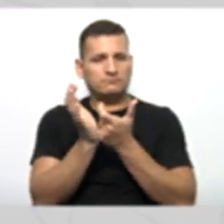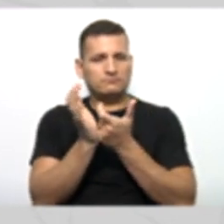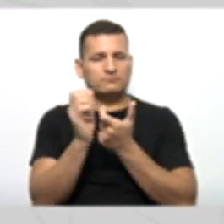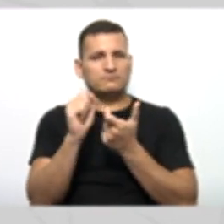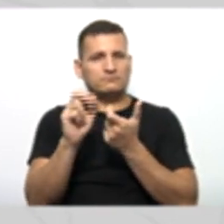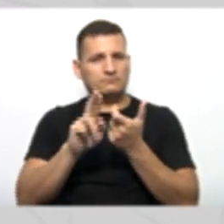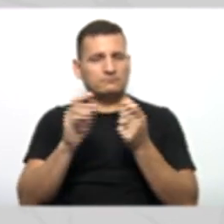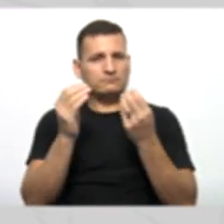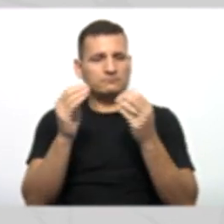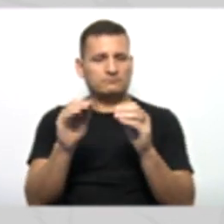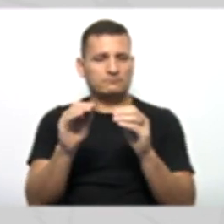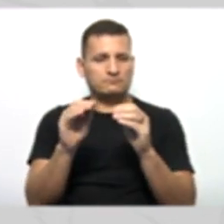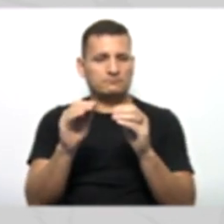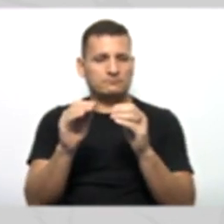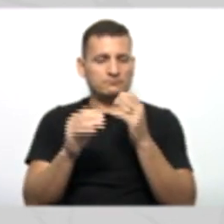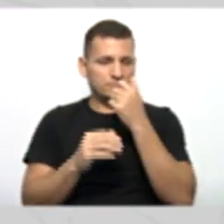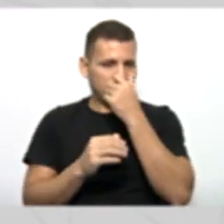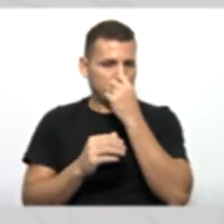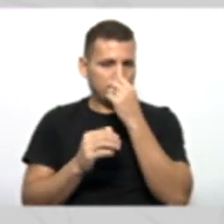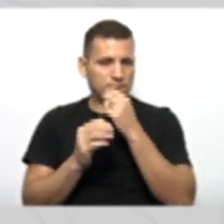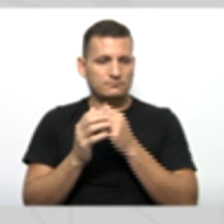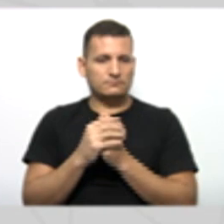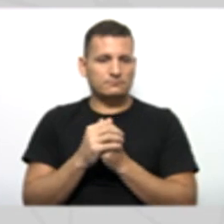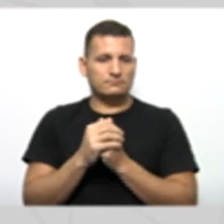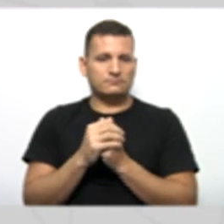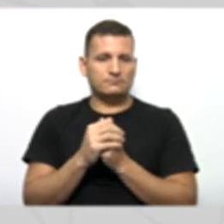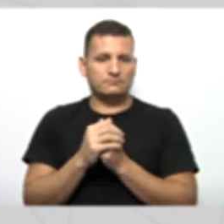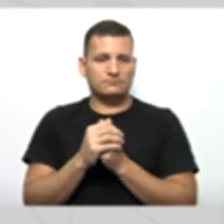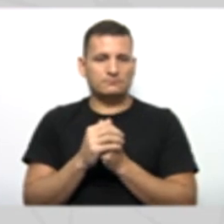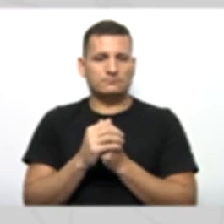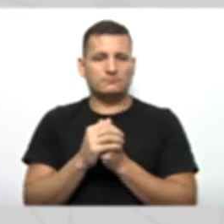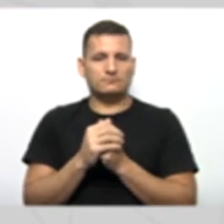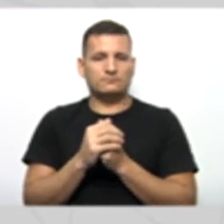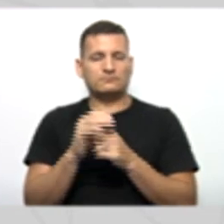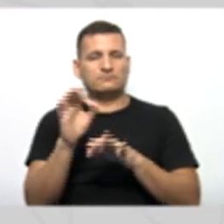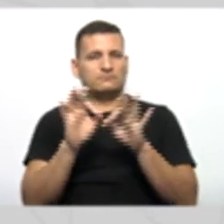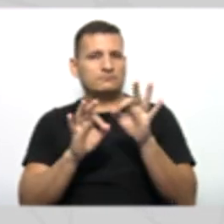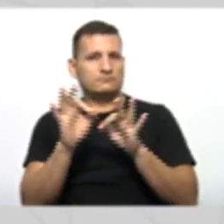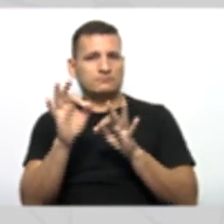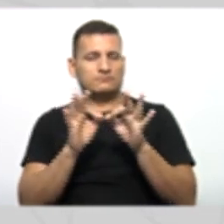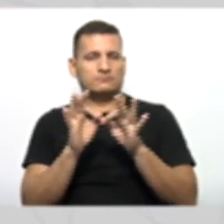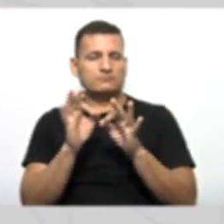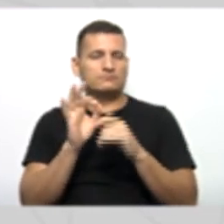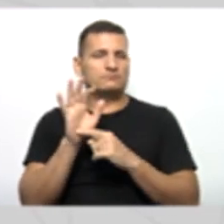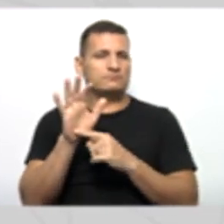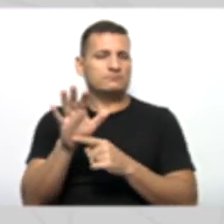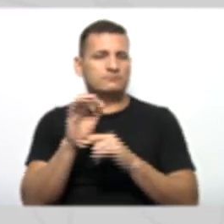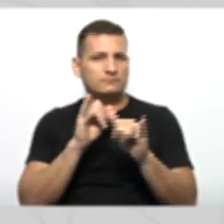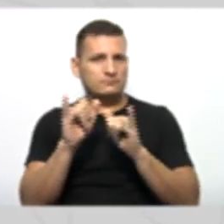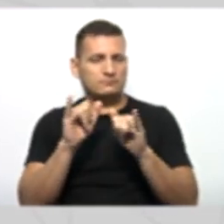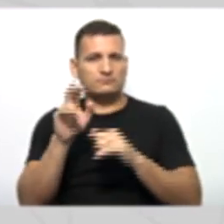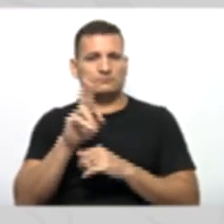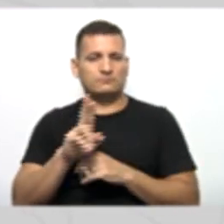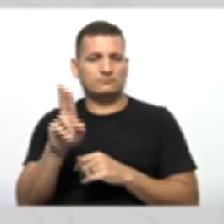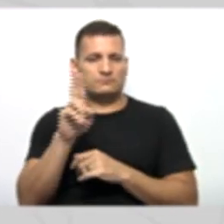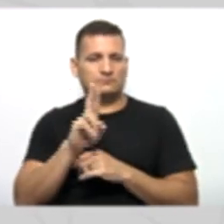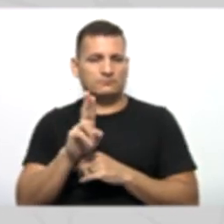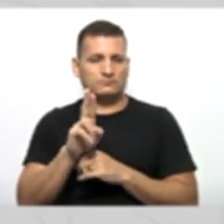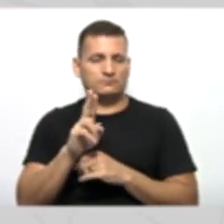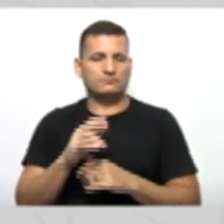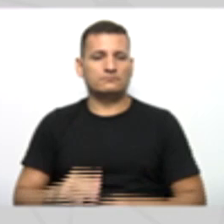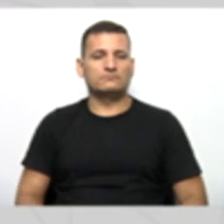Poderia utilizar? Ó, organizado para o fornecimento de informação para o usuário. Então assim,